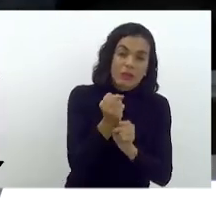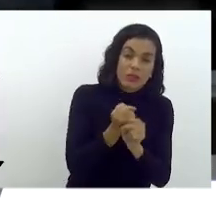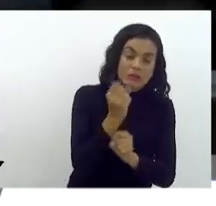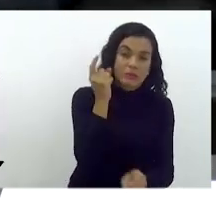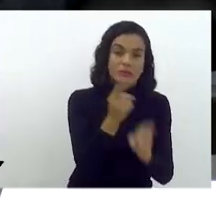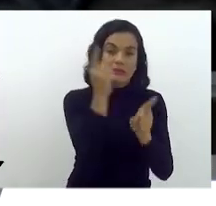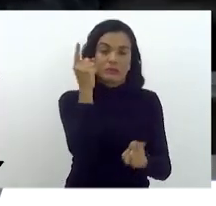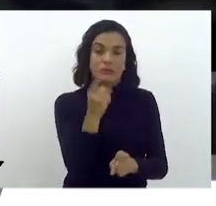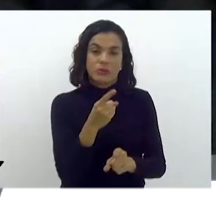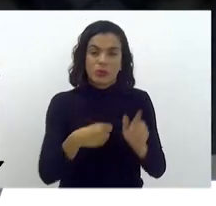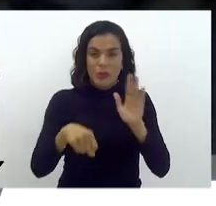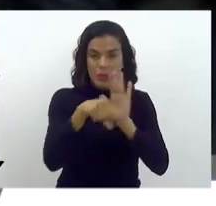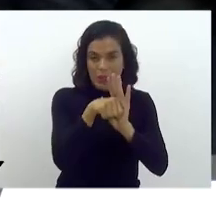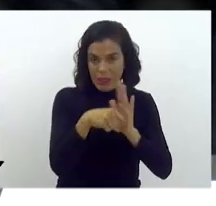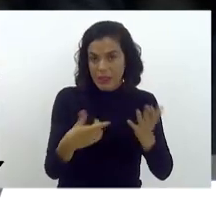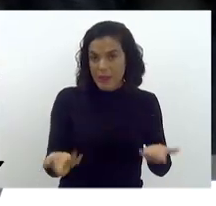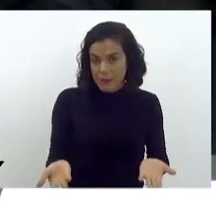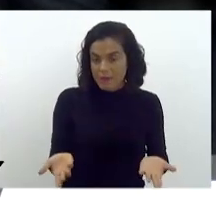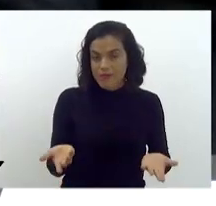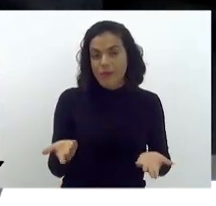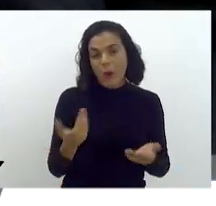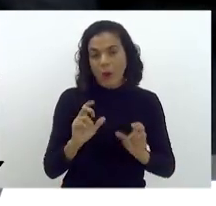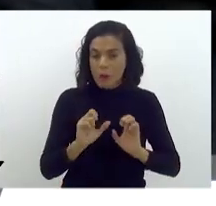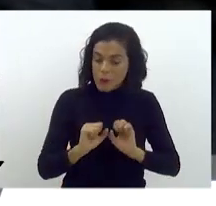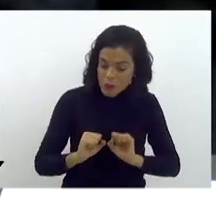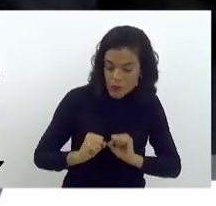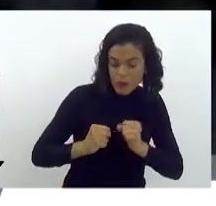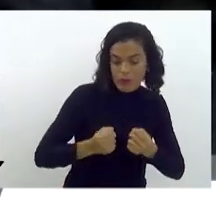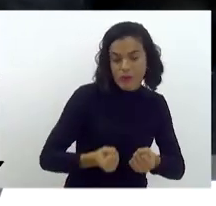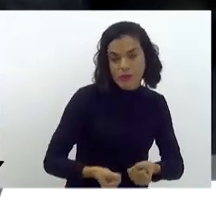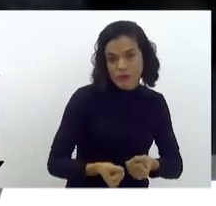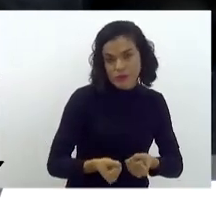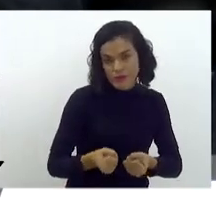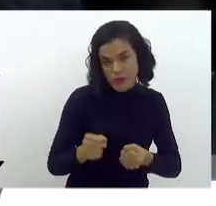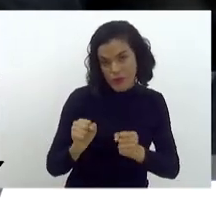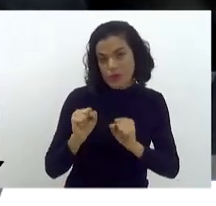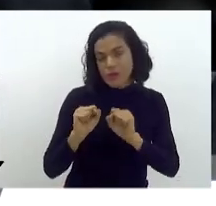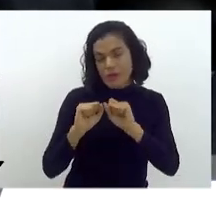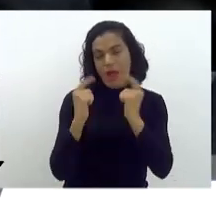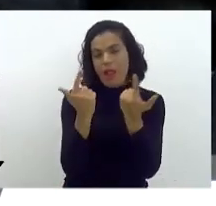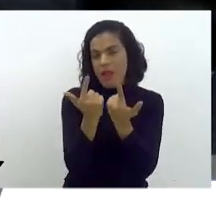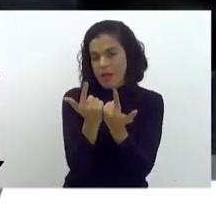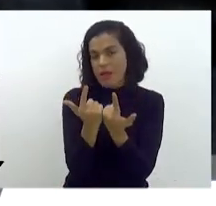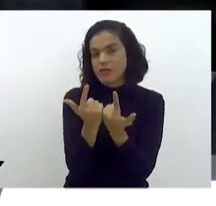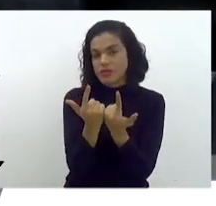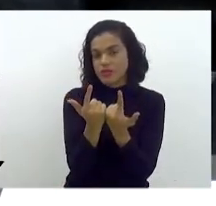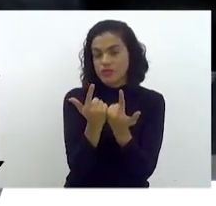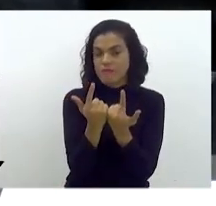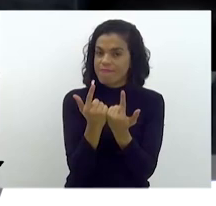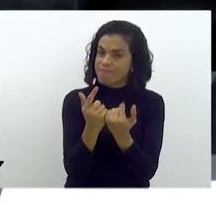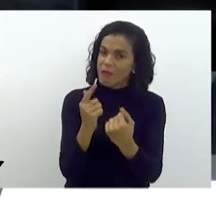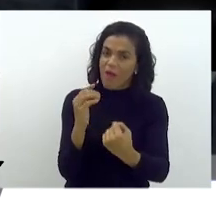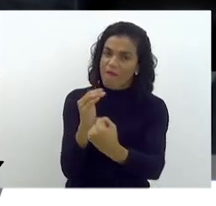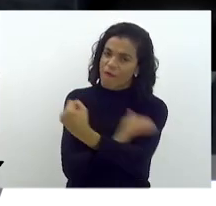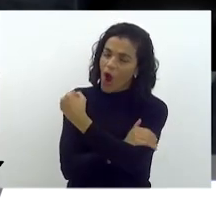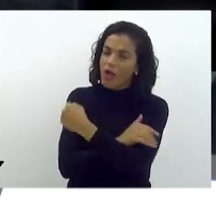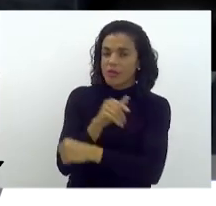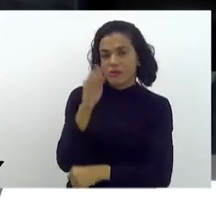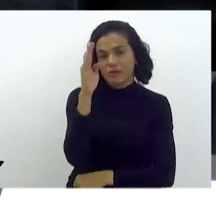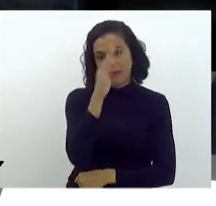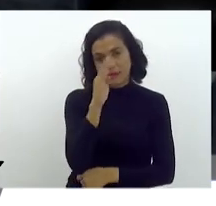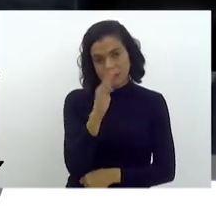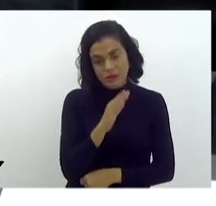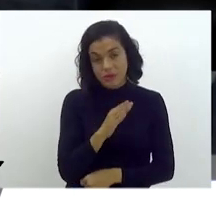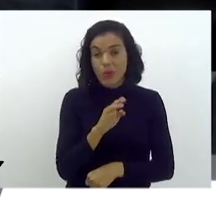então isso depende também de um esforço dessa dessa casa que tem muita força no Brasil o Rio ainda é